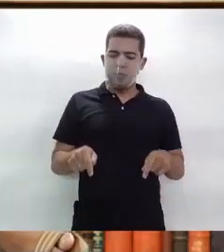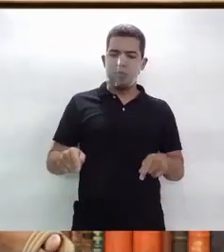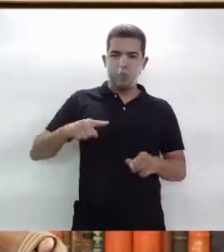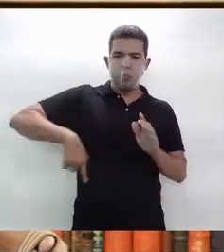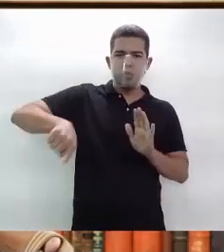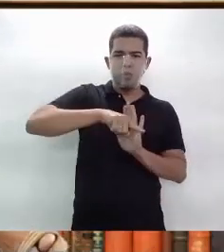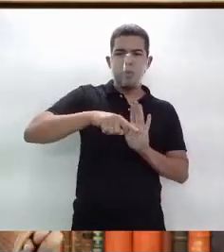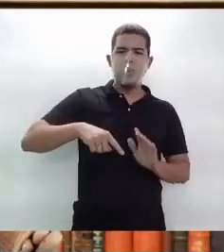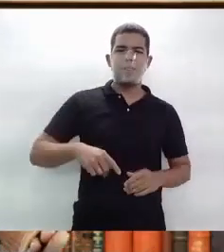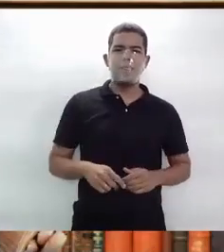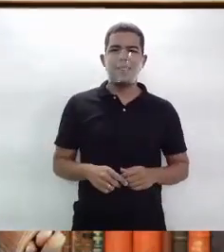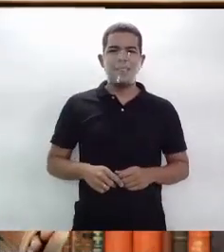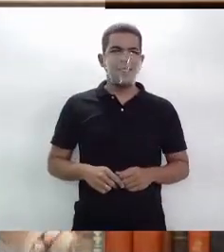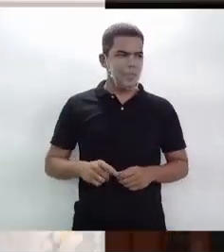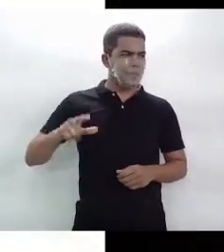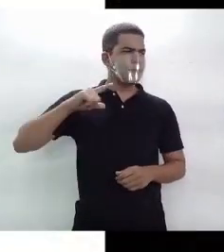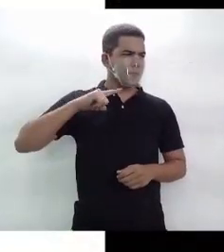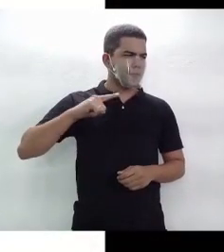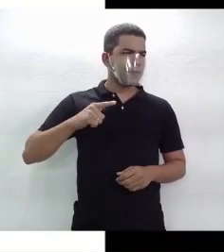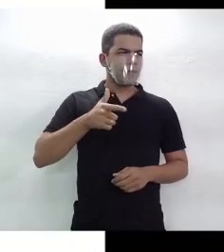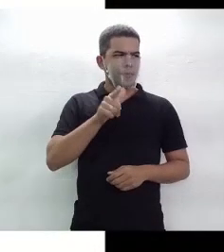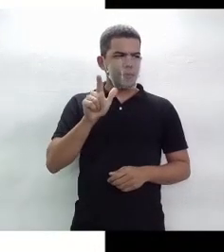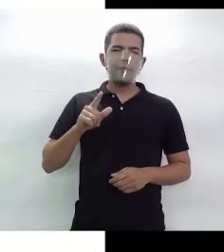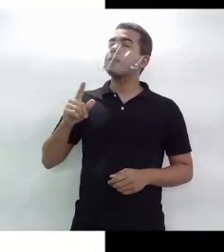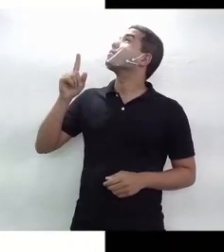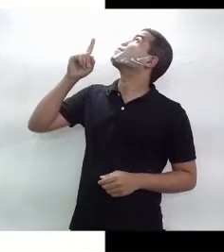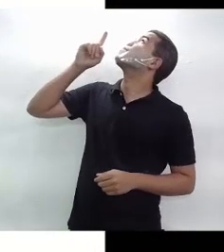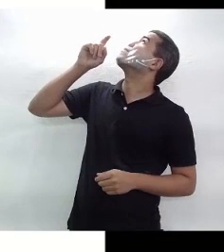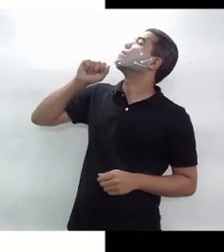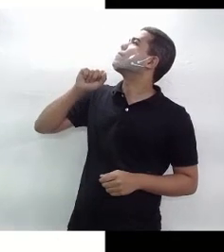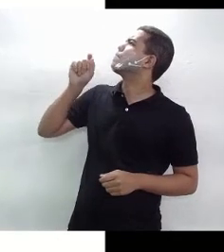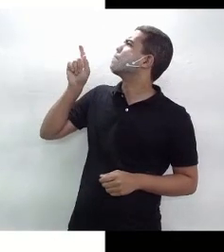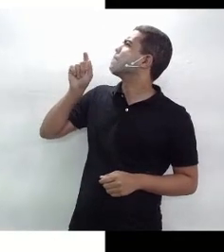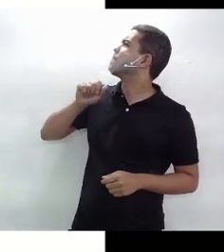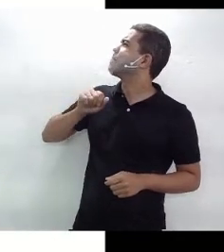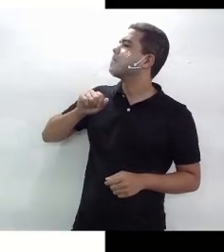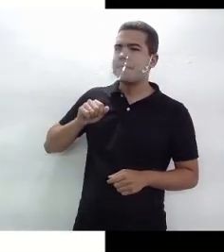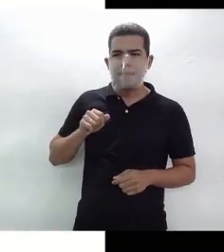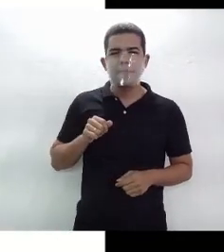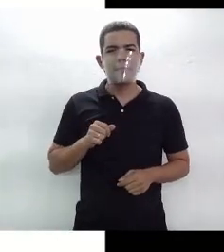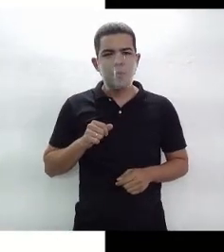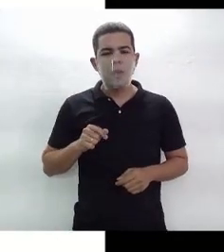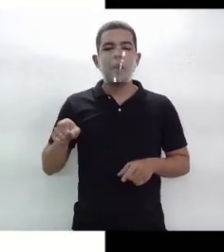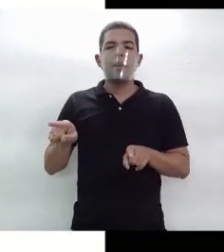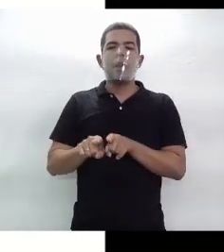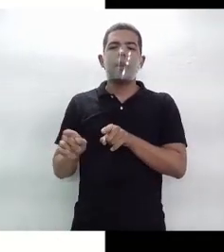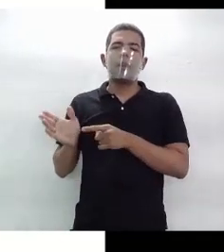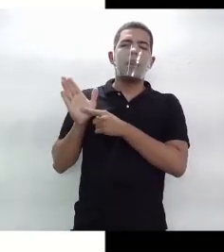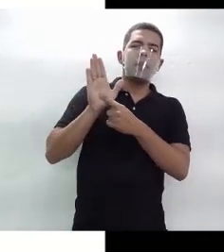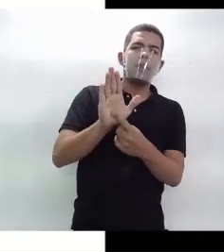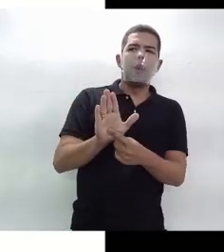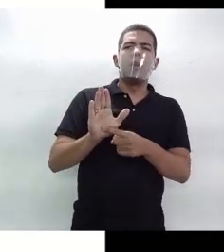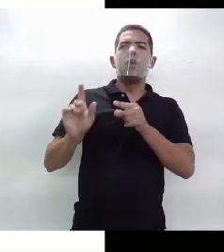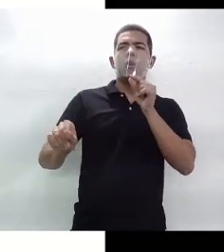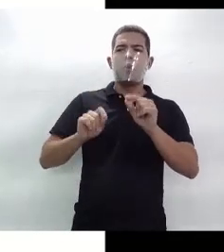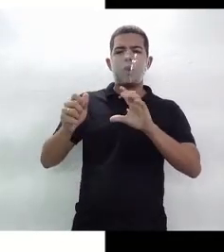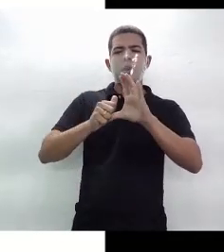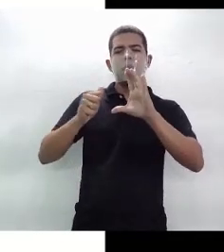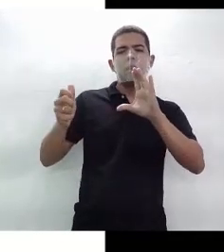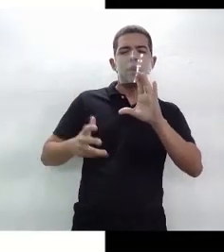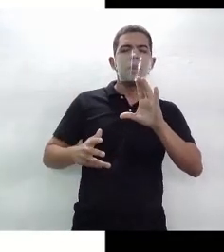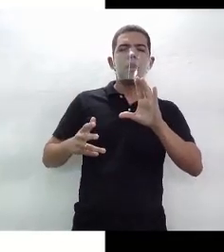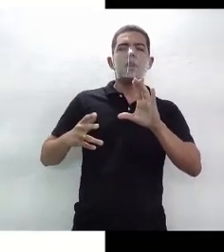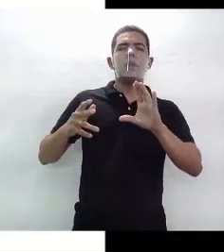na, e na tela nós temos um outro aí, olha, poderia para ler para o nosso E aí estudante? eu trouxe também, né, essa